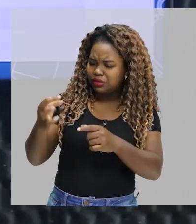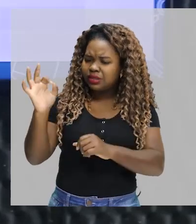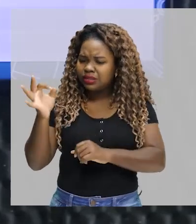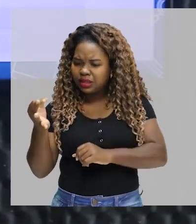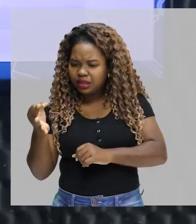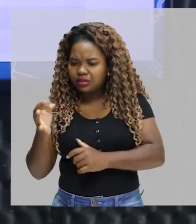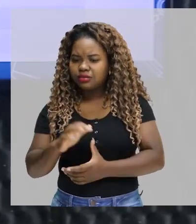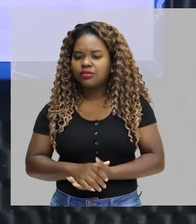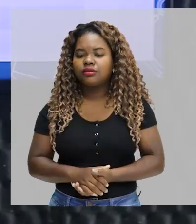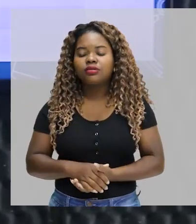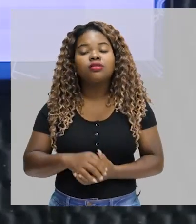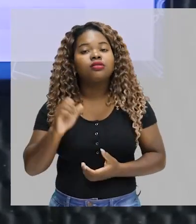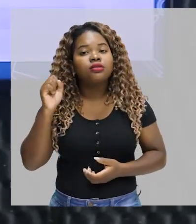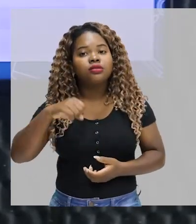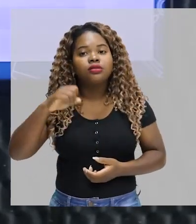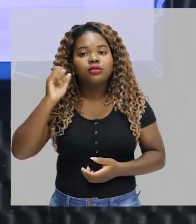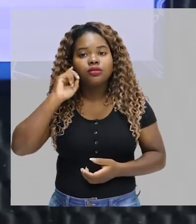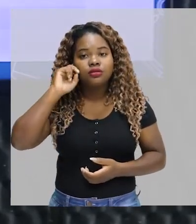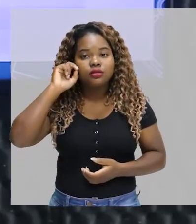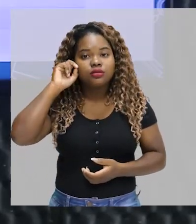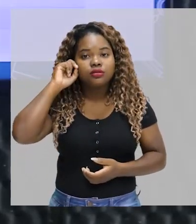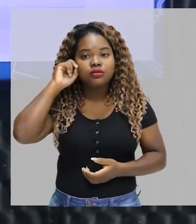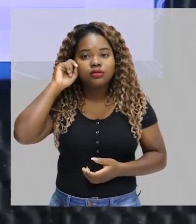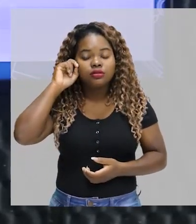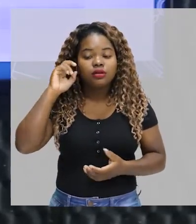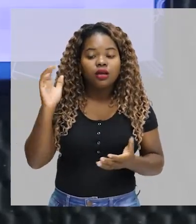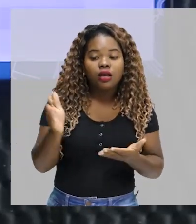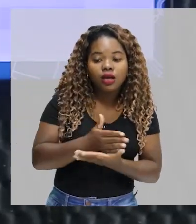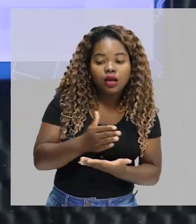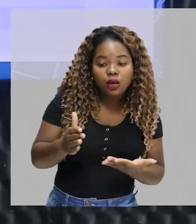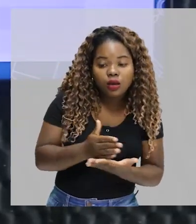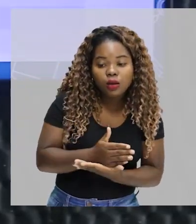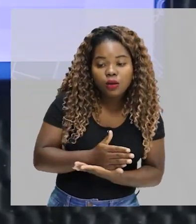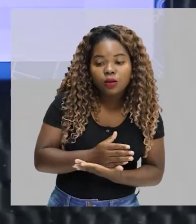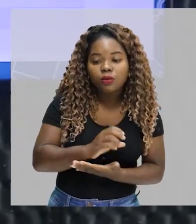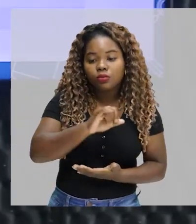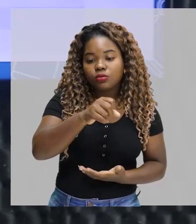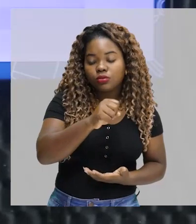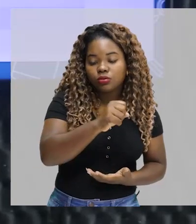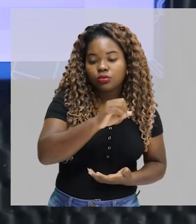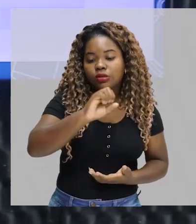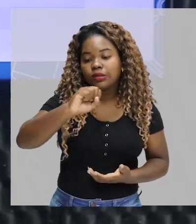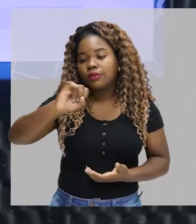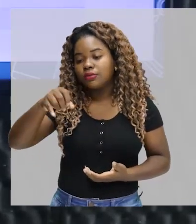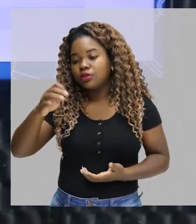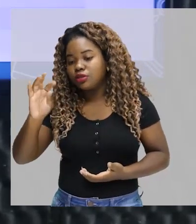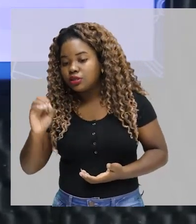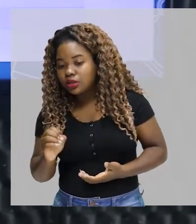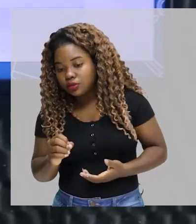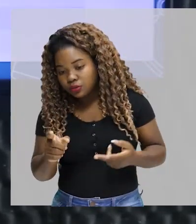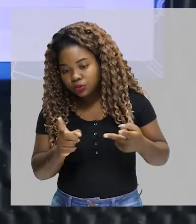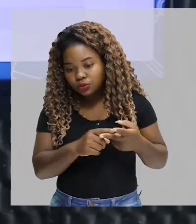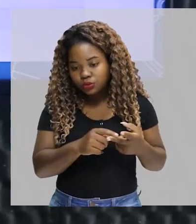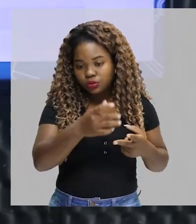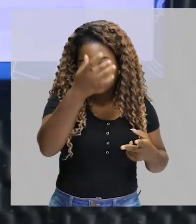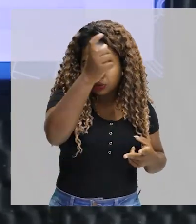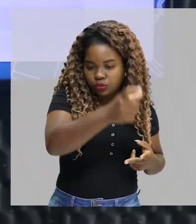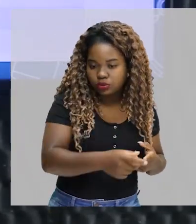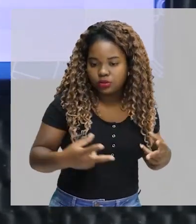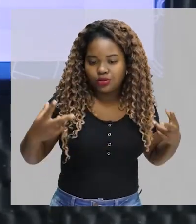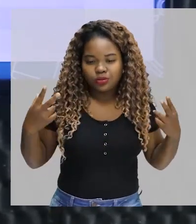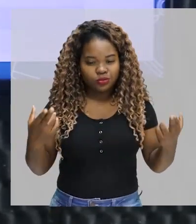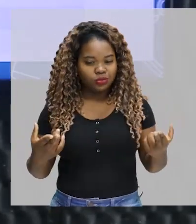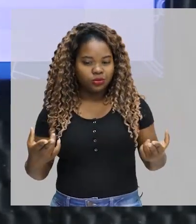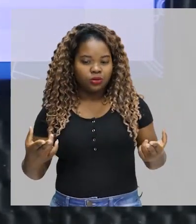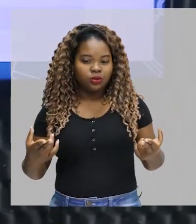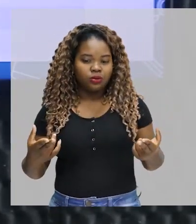certo isso? Tá, pessoal. Alguns pronomes objetos e pronomes sujeitos em língua inglesa são iguais. Não faz diferença